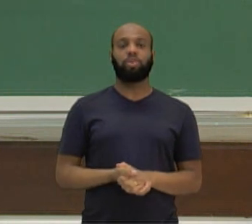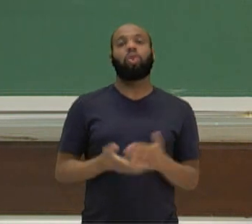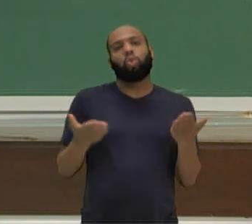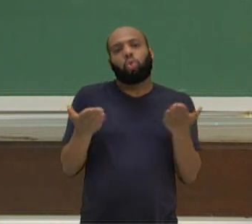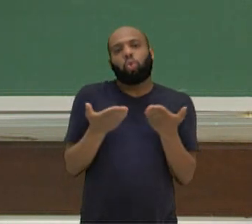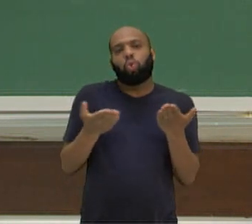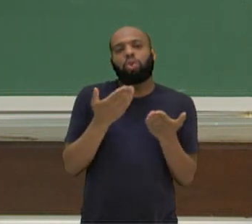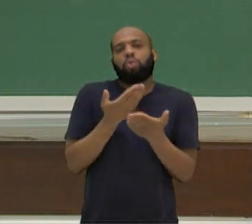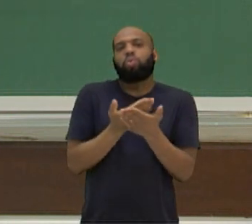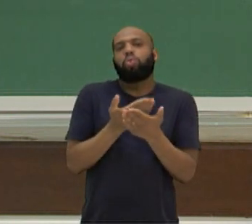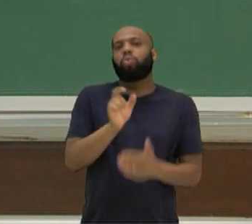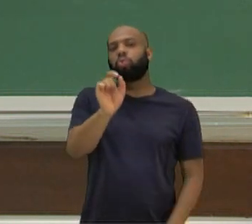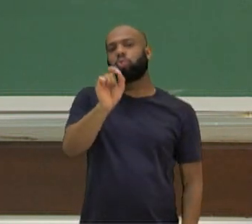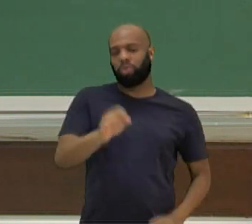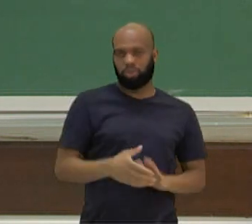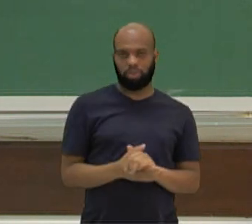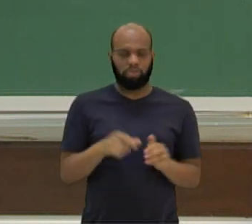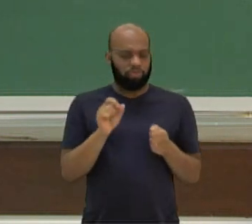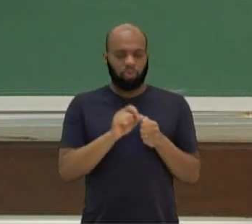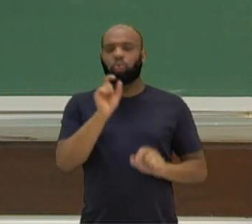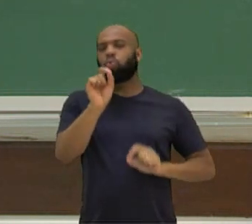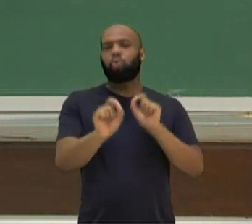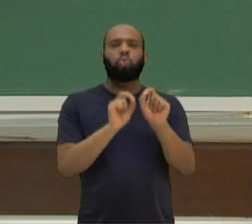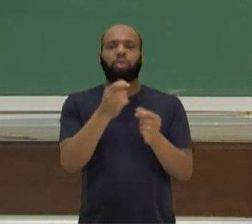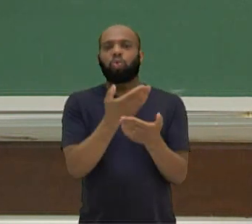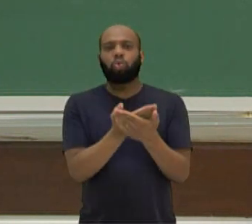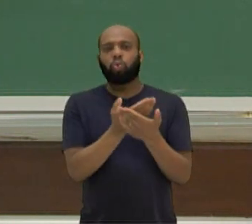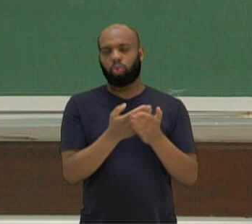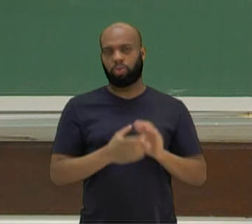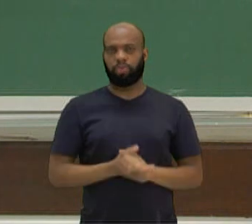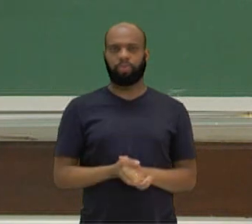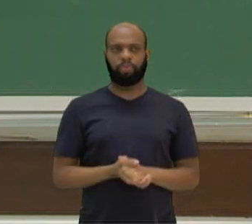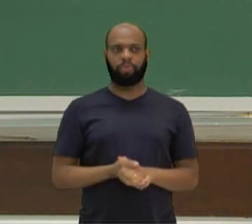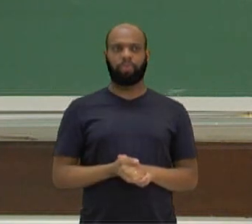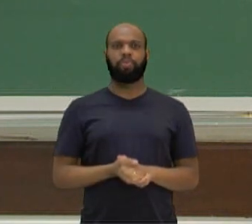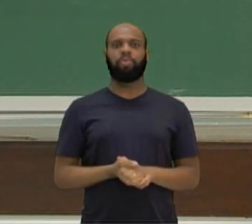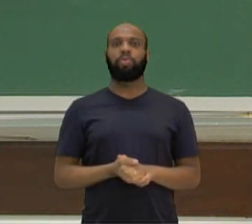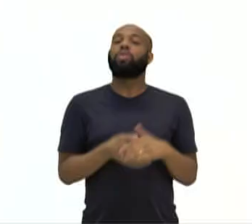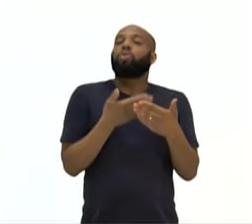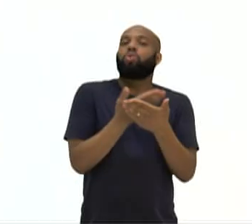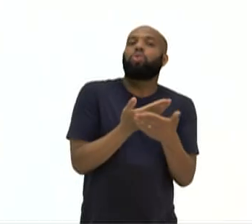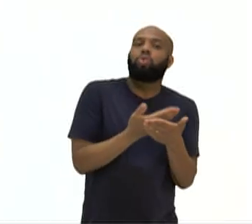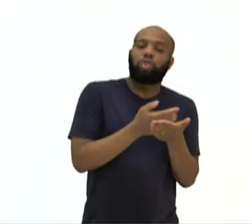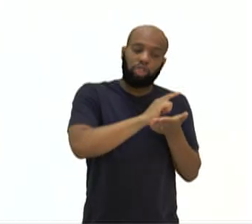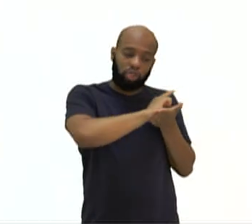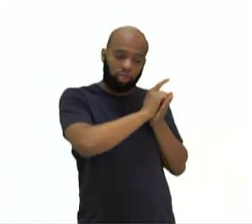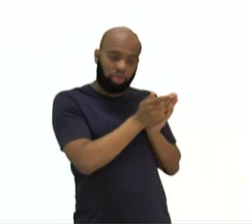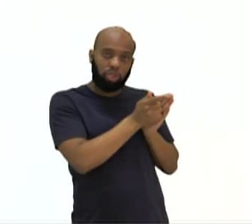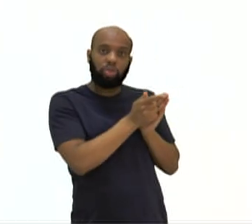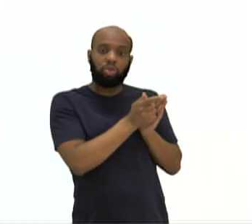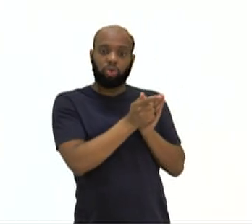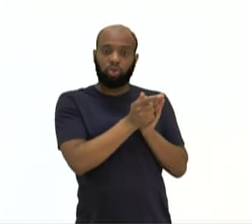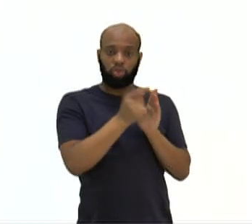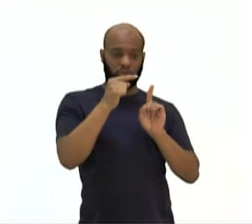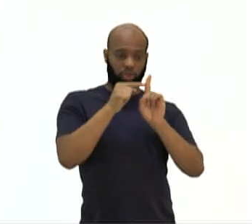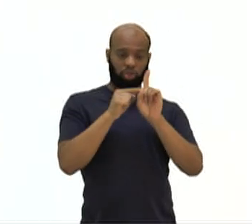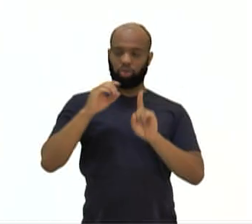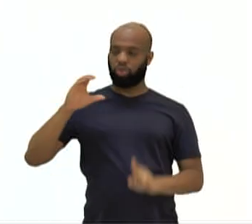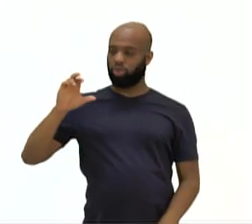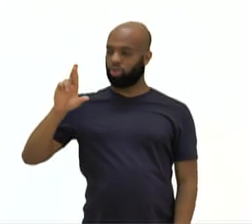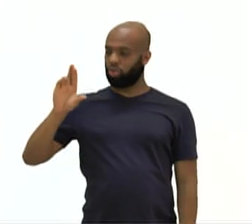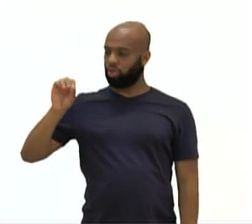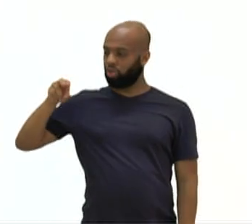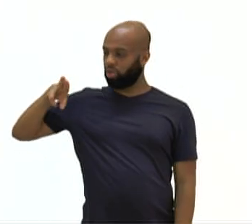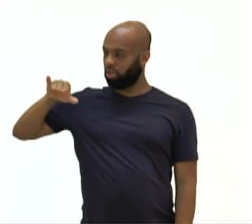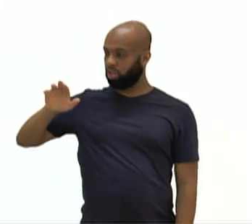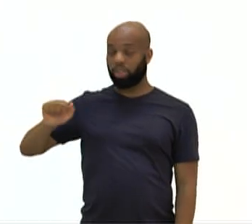Hoje, então, o que nós fizemos, o que nós estudamos nessa aula? Nós estudamos o gênero crônica, as características